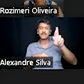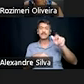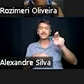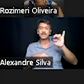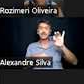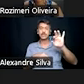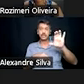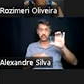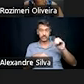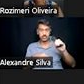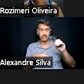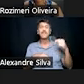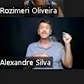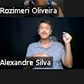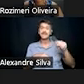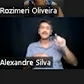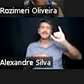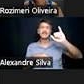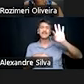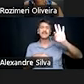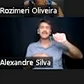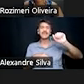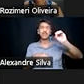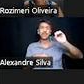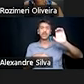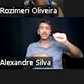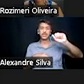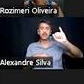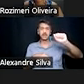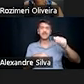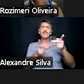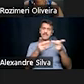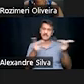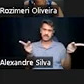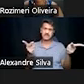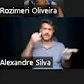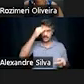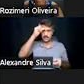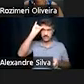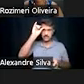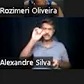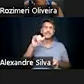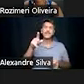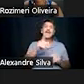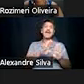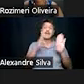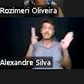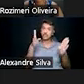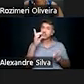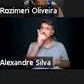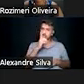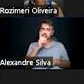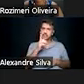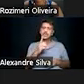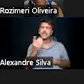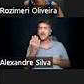quando ele está aqui em Itaocaia, eu sugiro que as pessoas visitem a fazenda. A fazenda, inclusive, abre aos domingos para